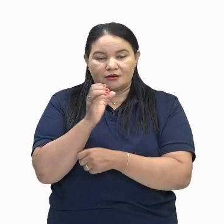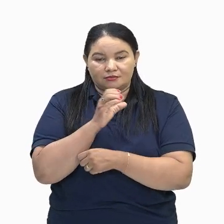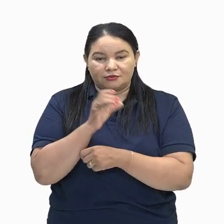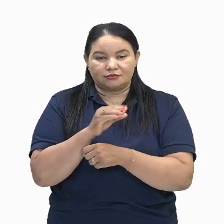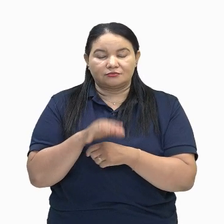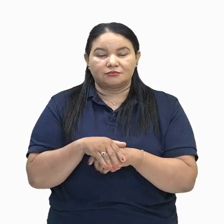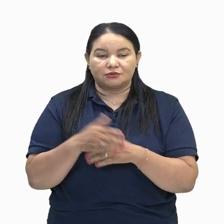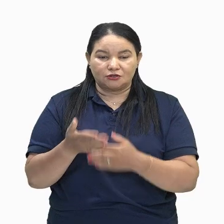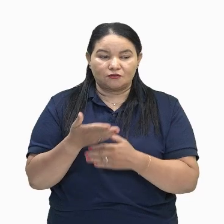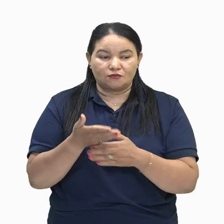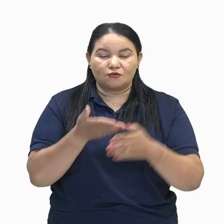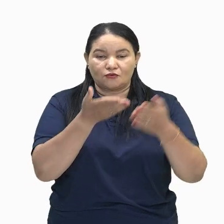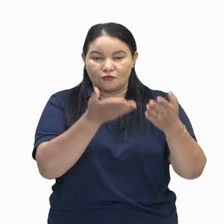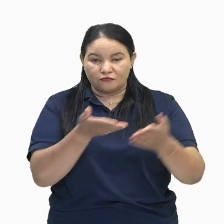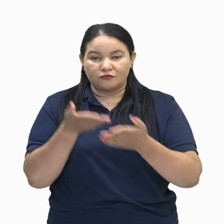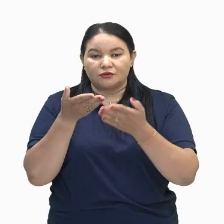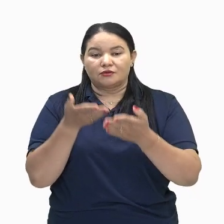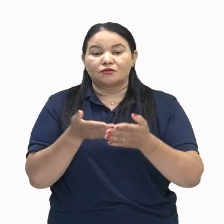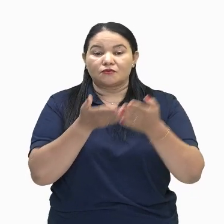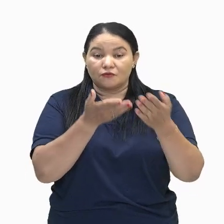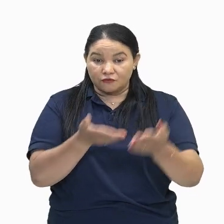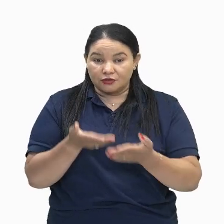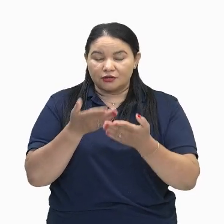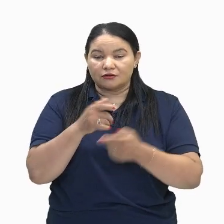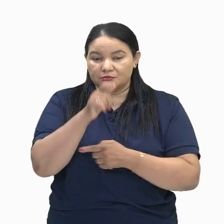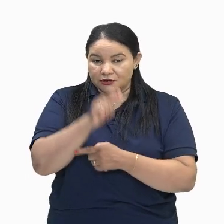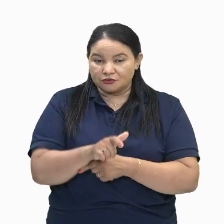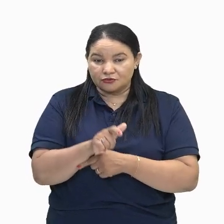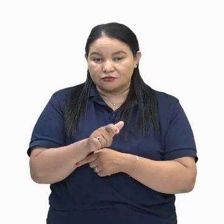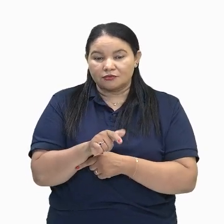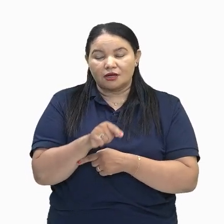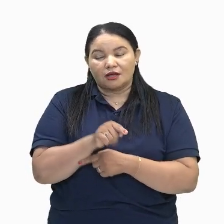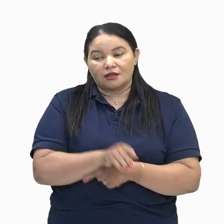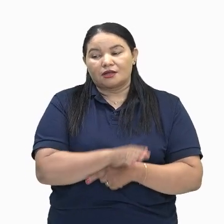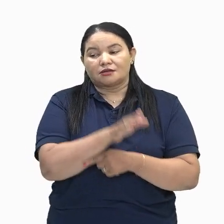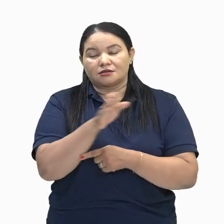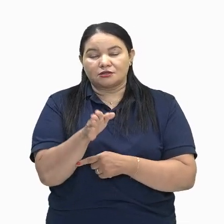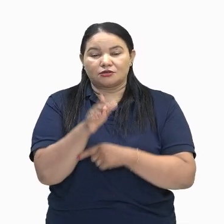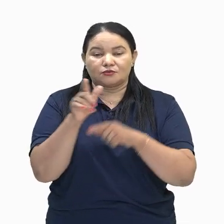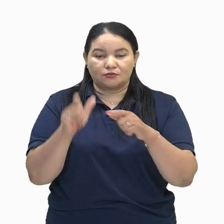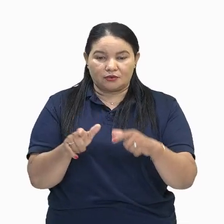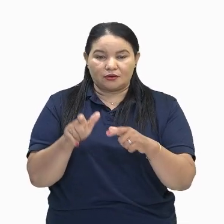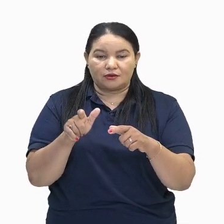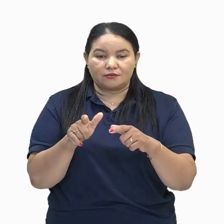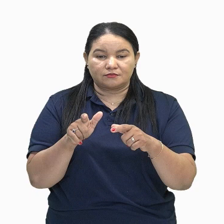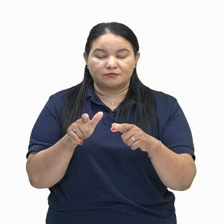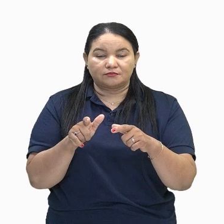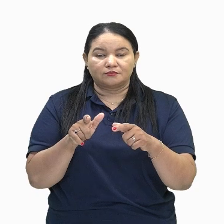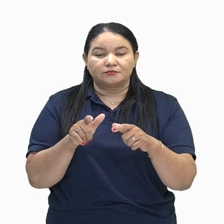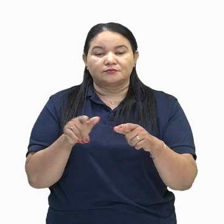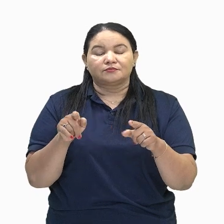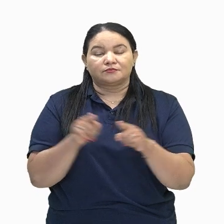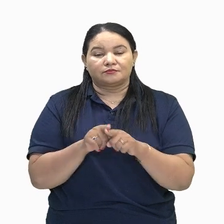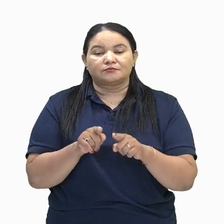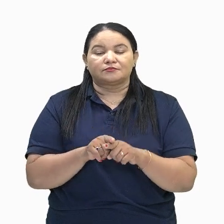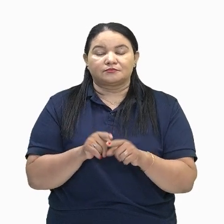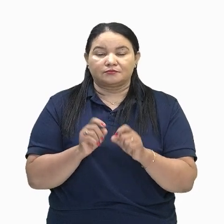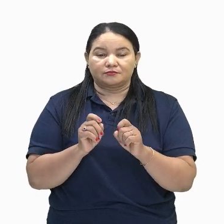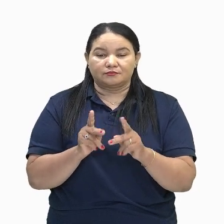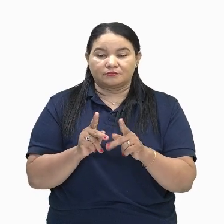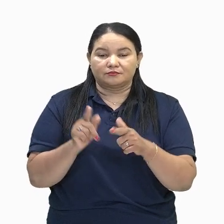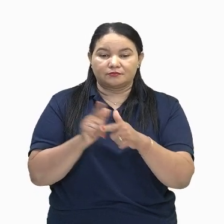fazendo um convite a uma pessoa para que ela possa ir num determinado lugar para resolver